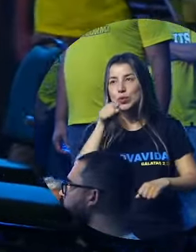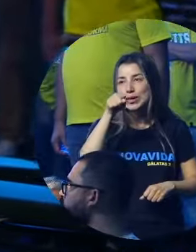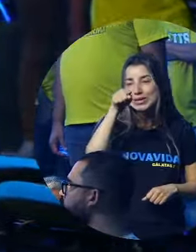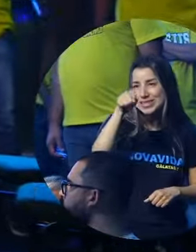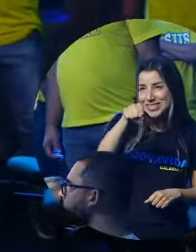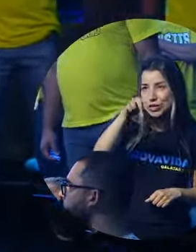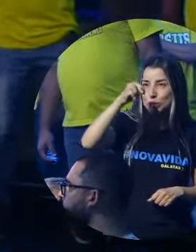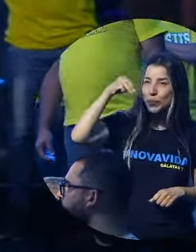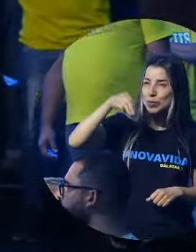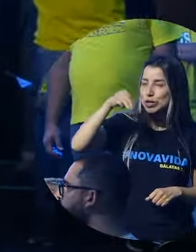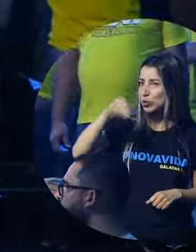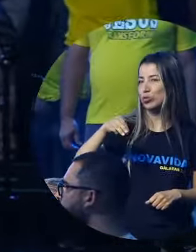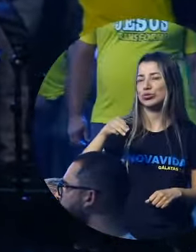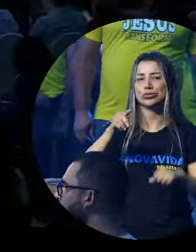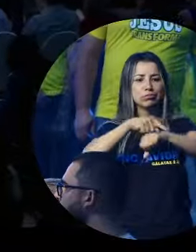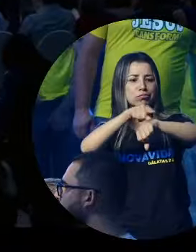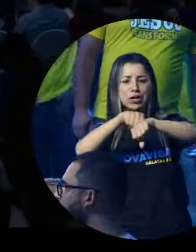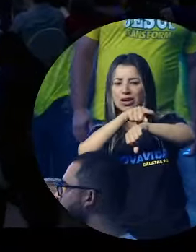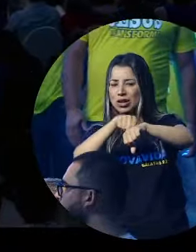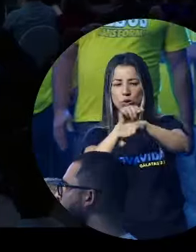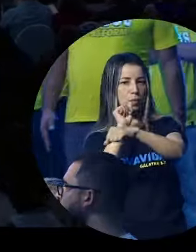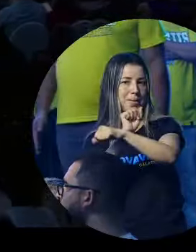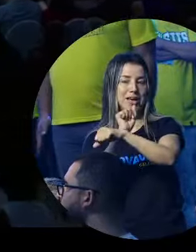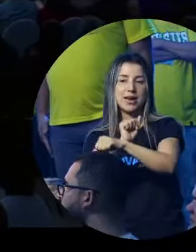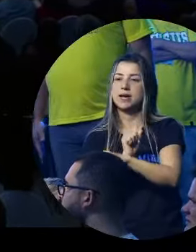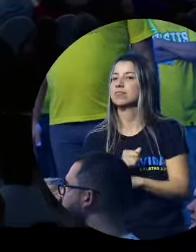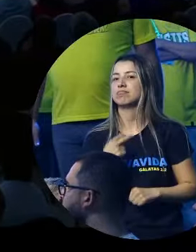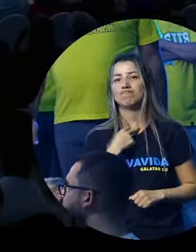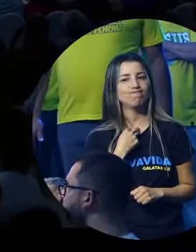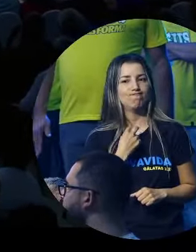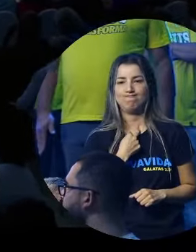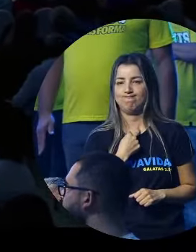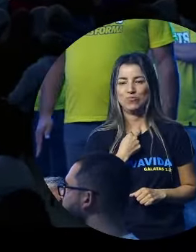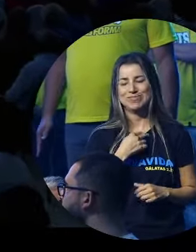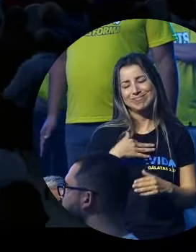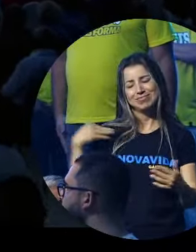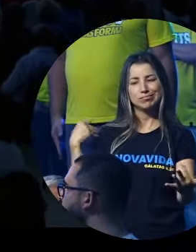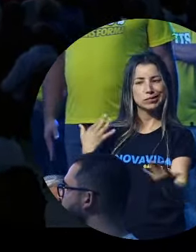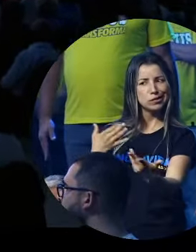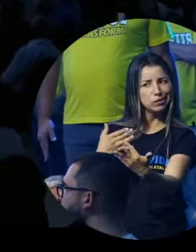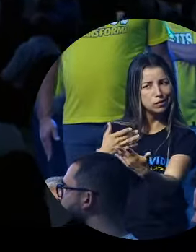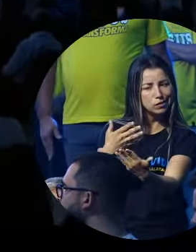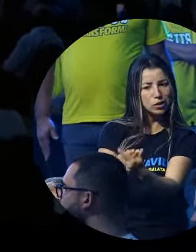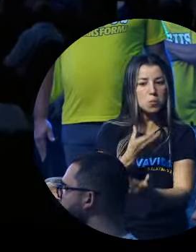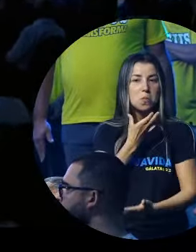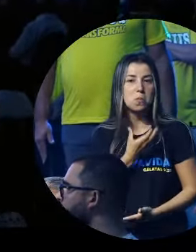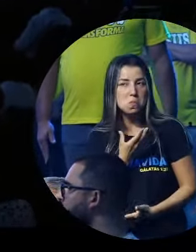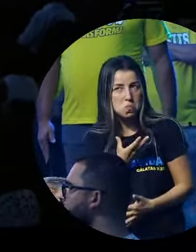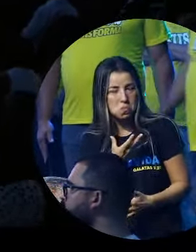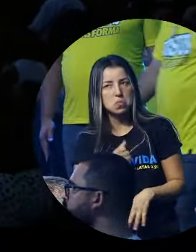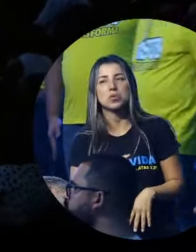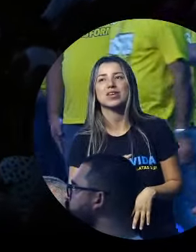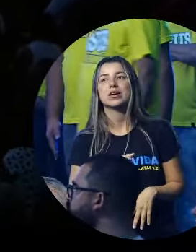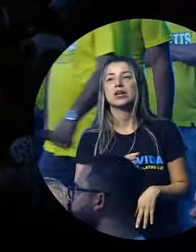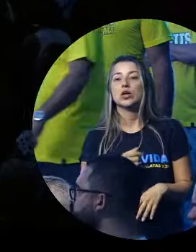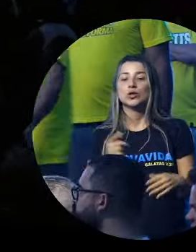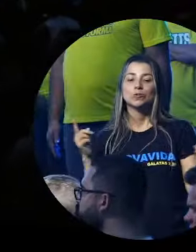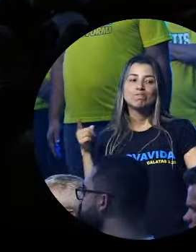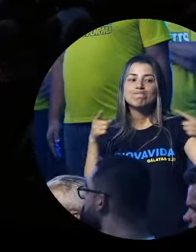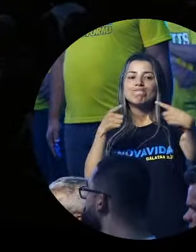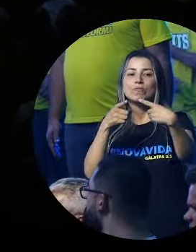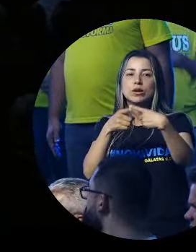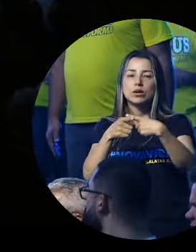oração não pode parar no dia 31 de dezembro. Nós temos um alvo, já temos